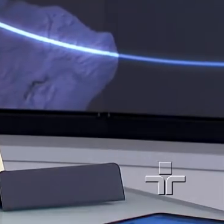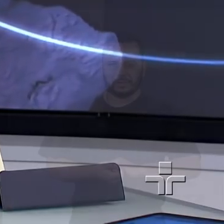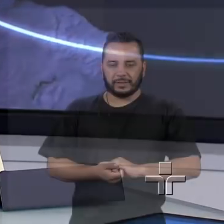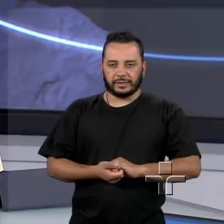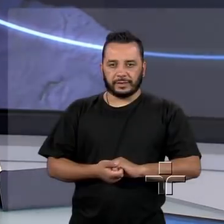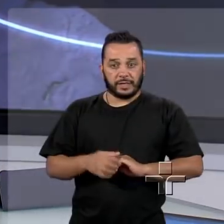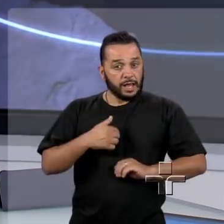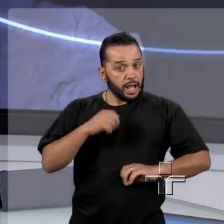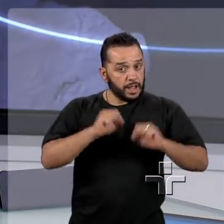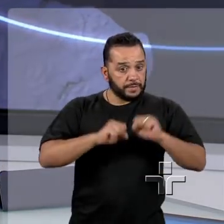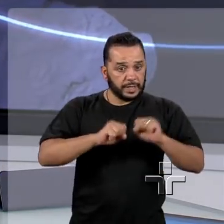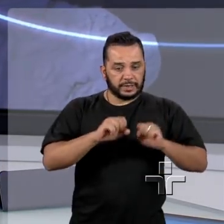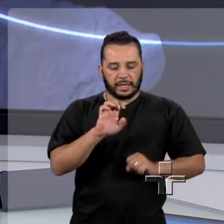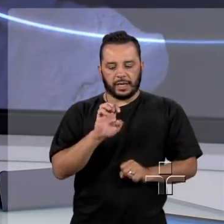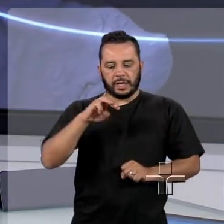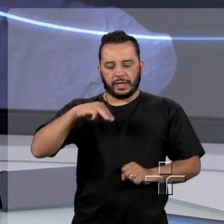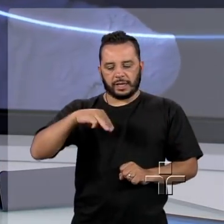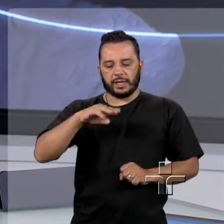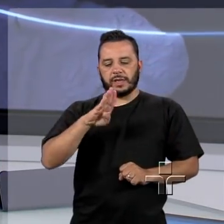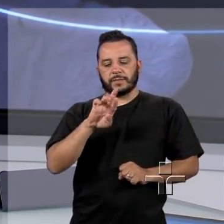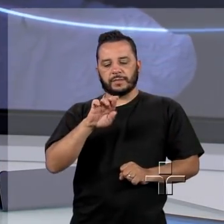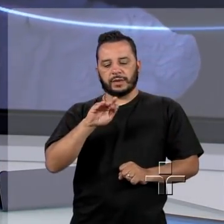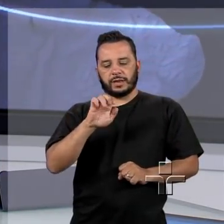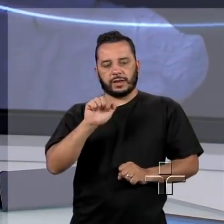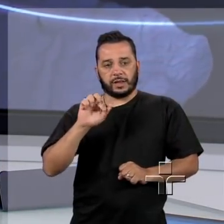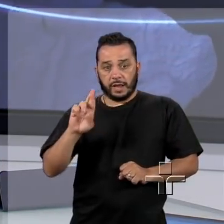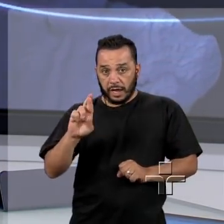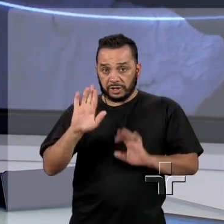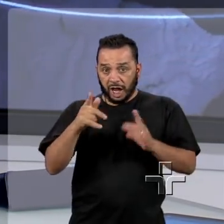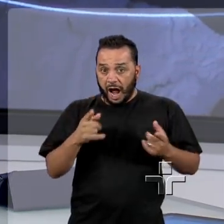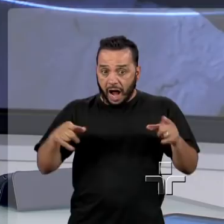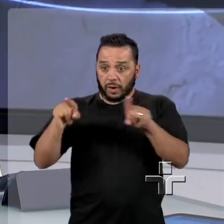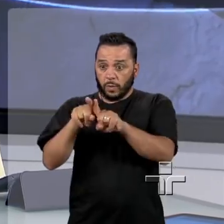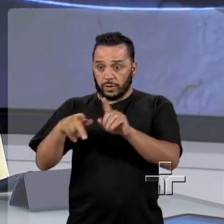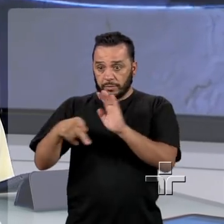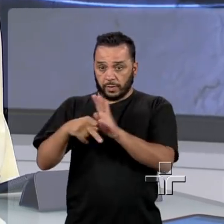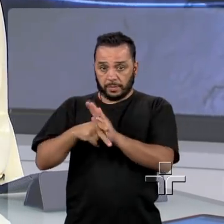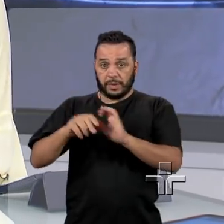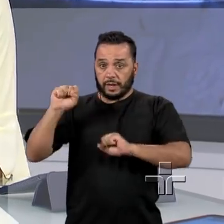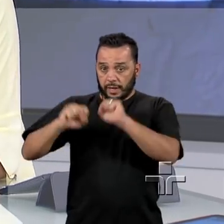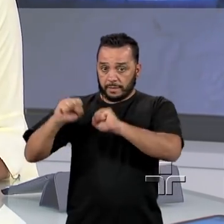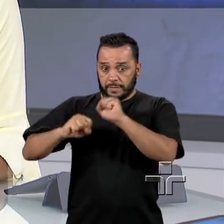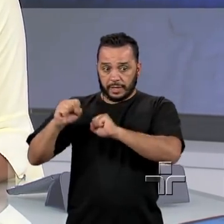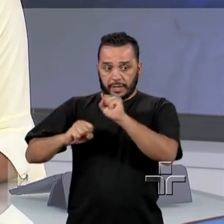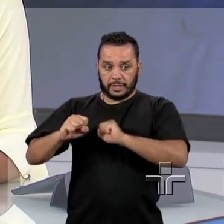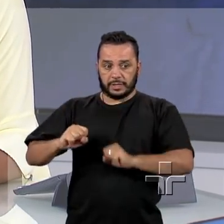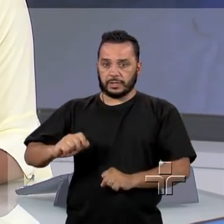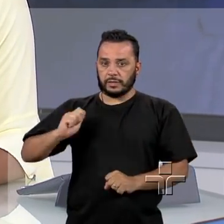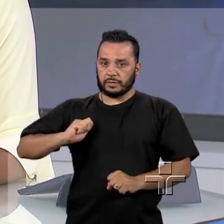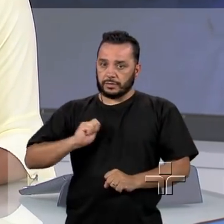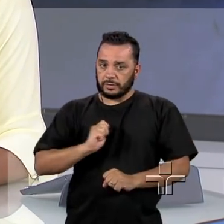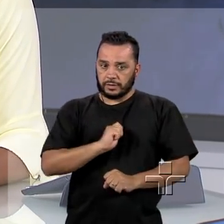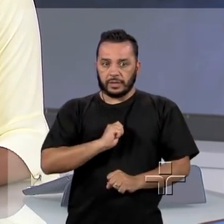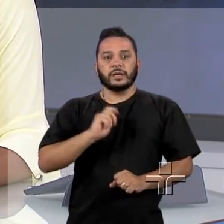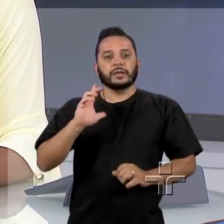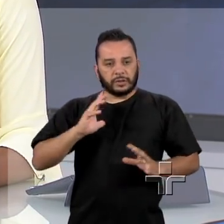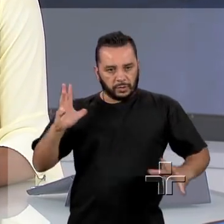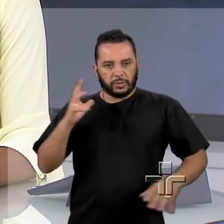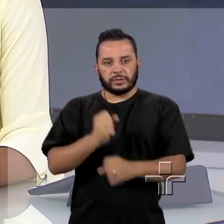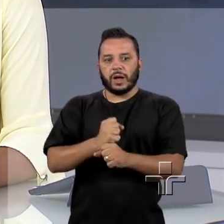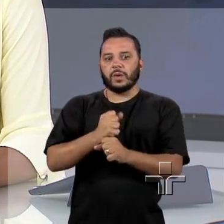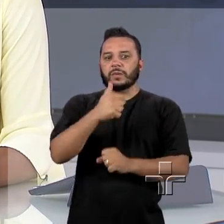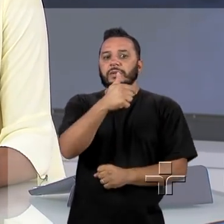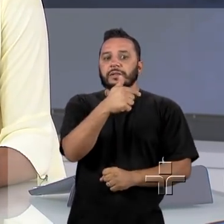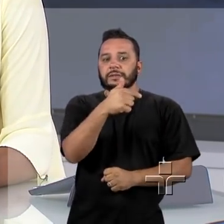A Embraer firmou acordo com a norte-americana American Airlines, que vai render mais de 700 milhões de dólares à